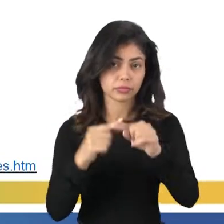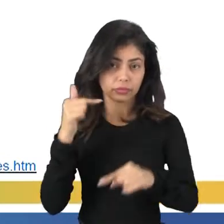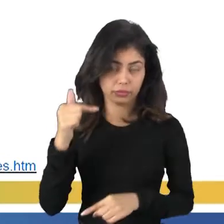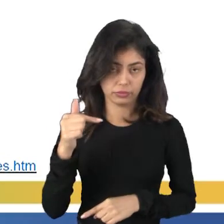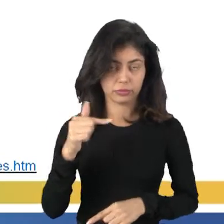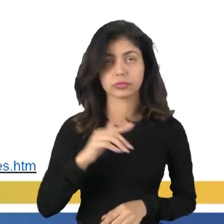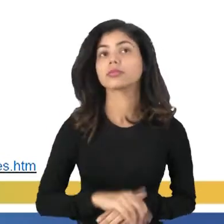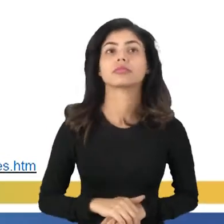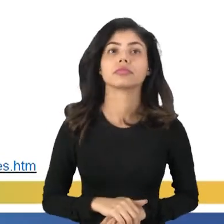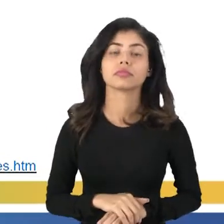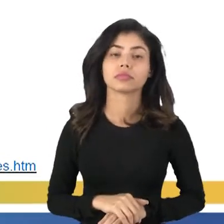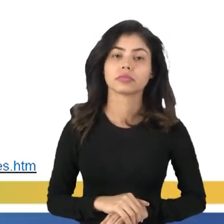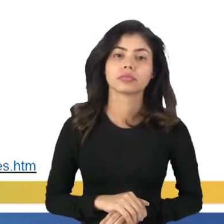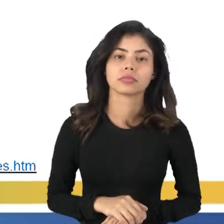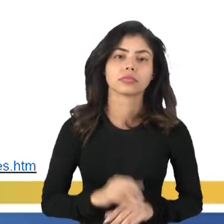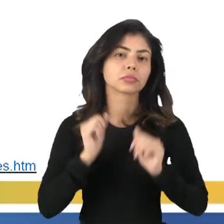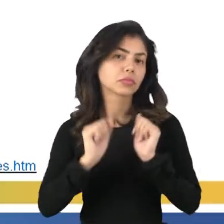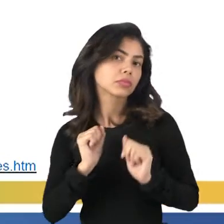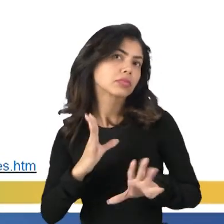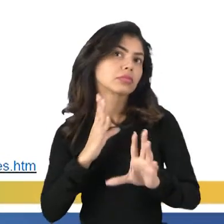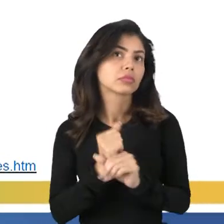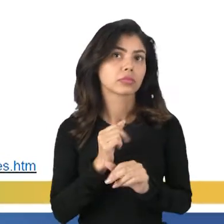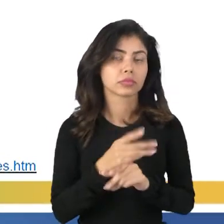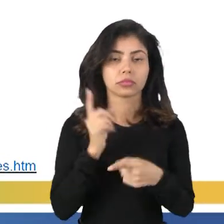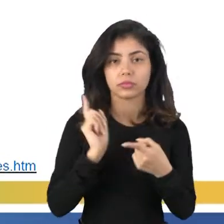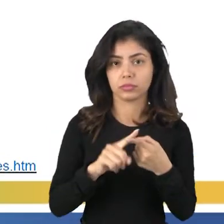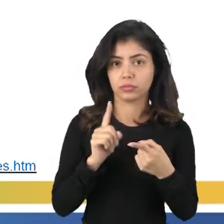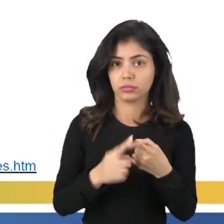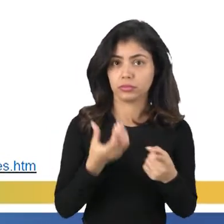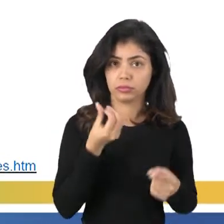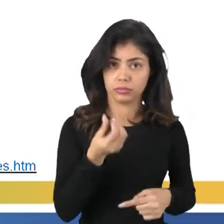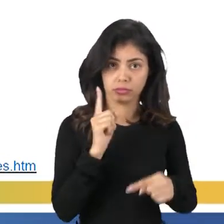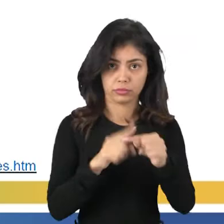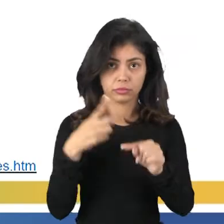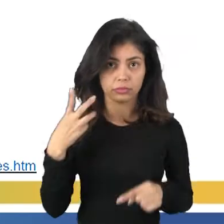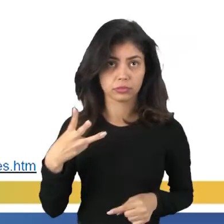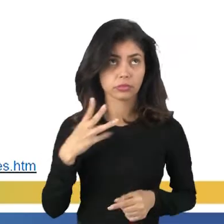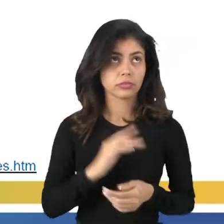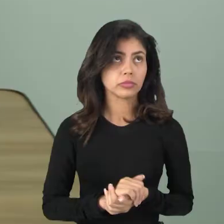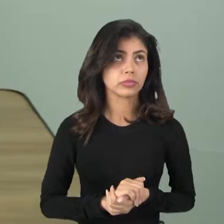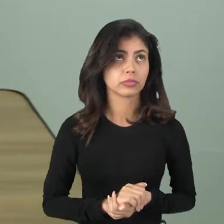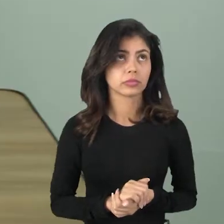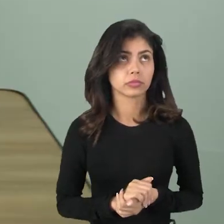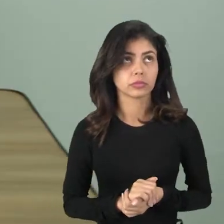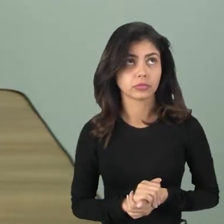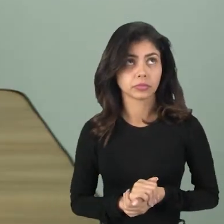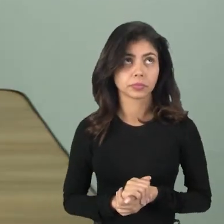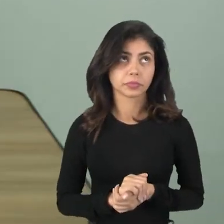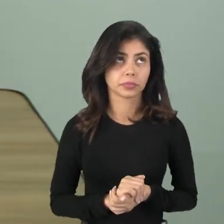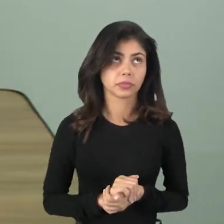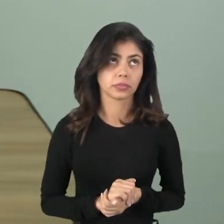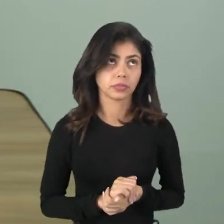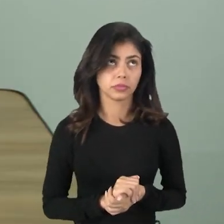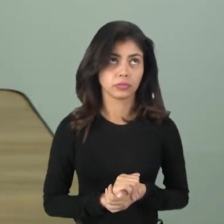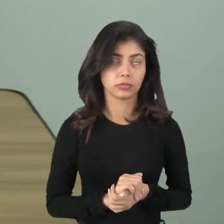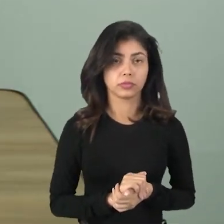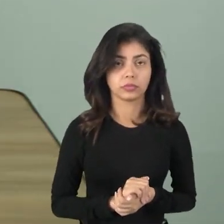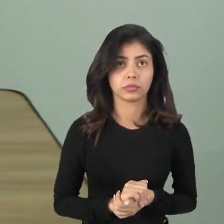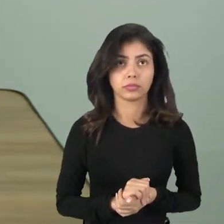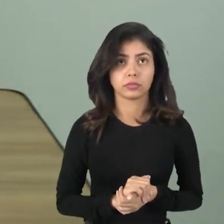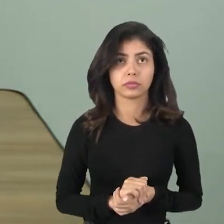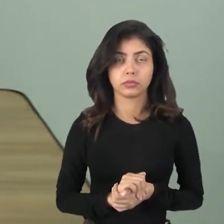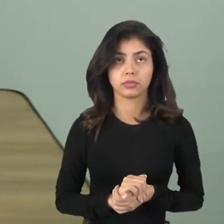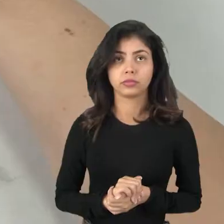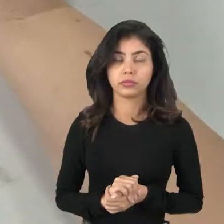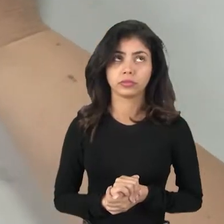3 + 7 nós podemos somar primeiro os seis mais três e olha só nós temos aqui